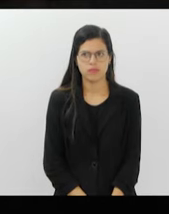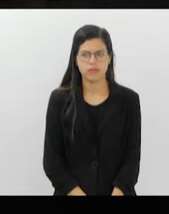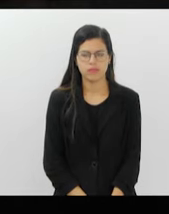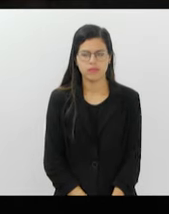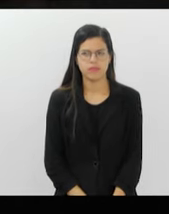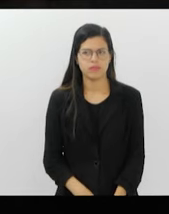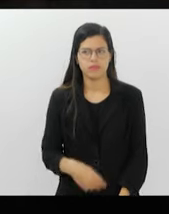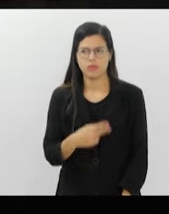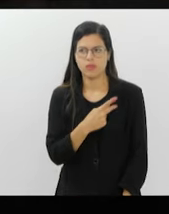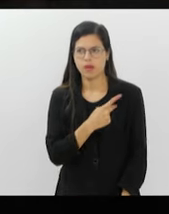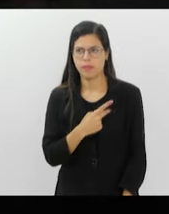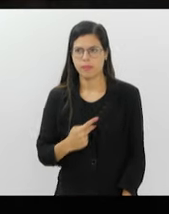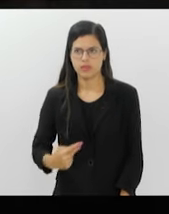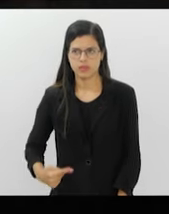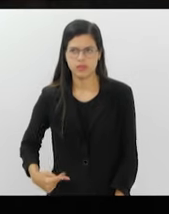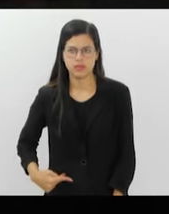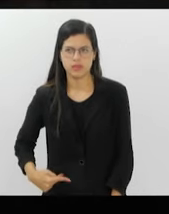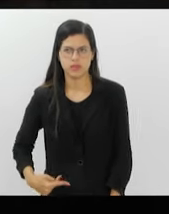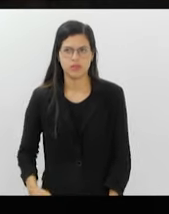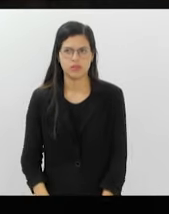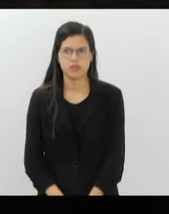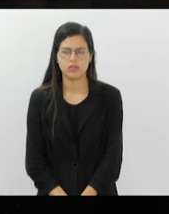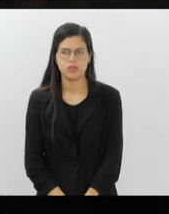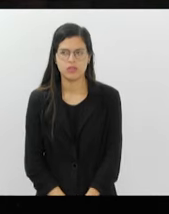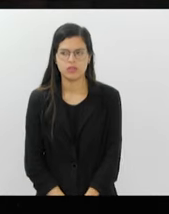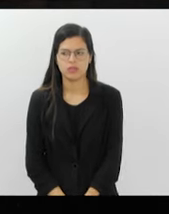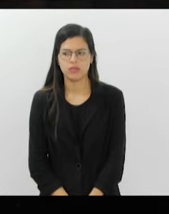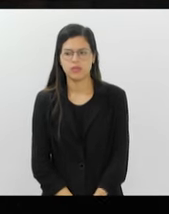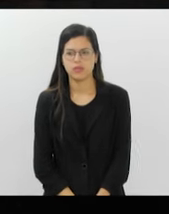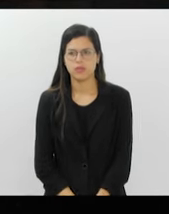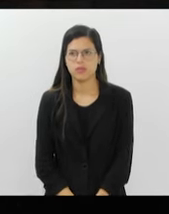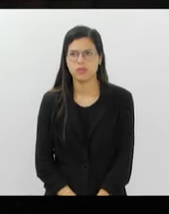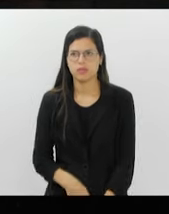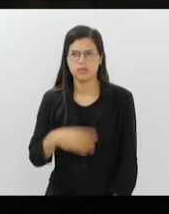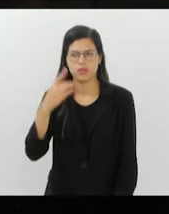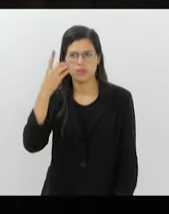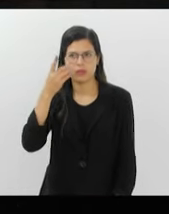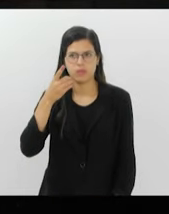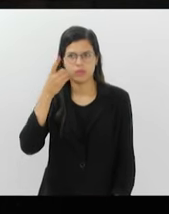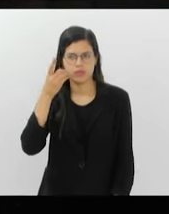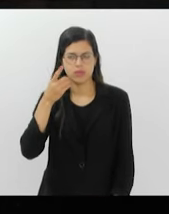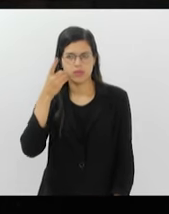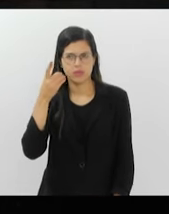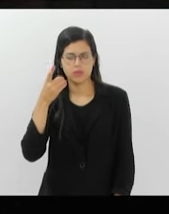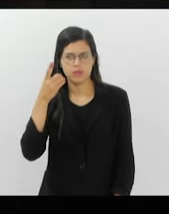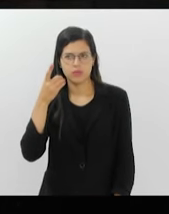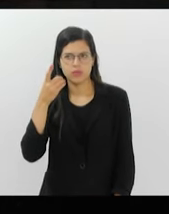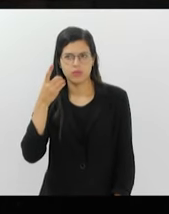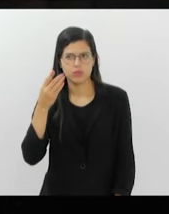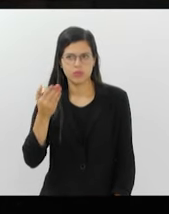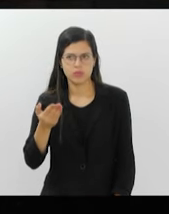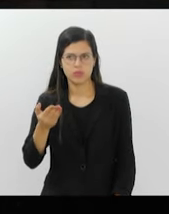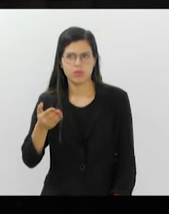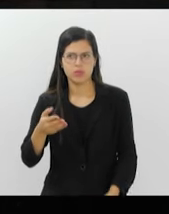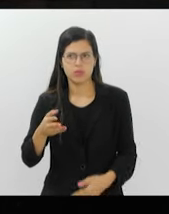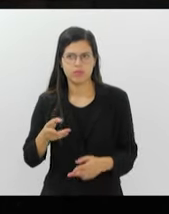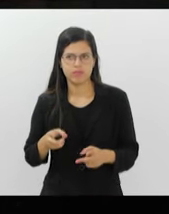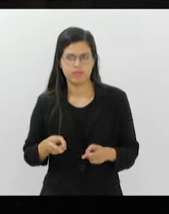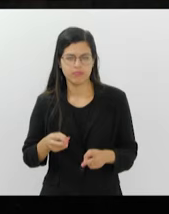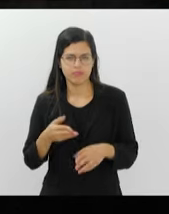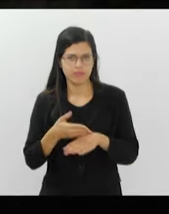senhora Presidente senhoras e senhores deputados ainda presentes